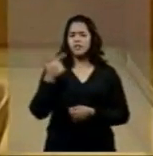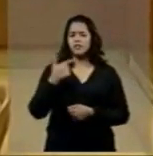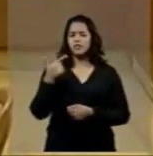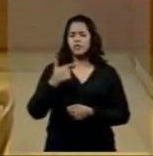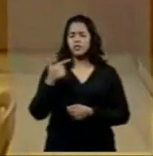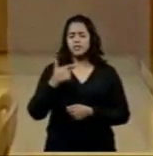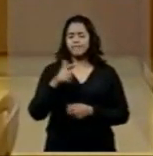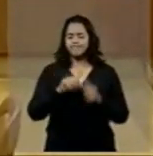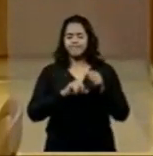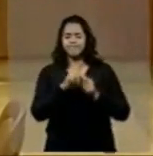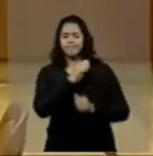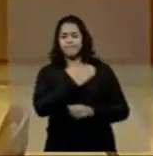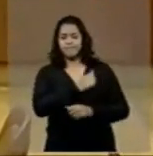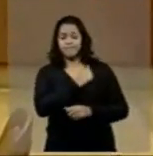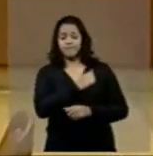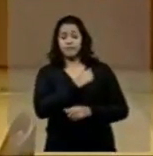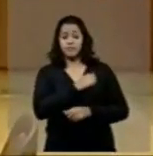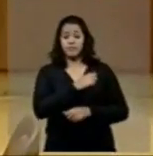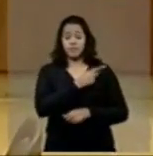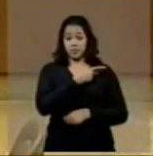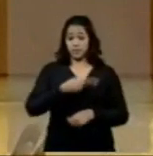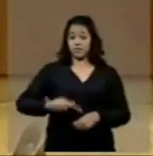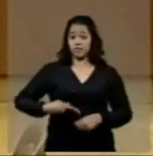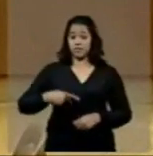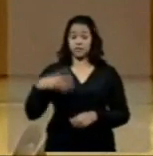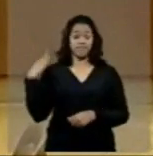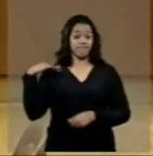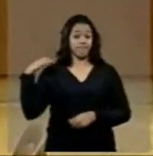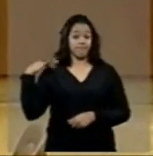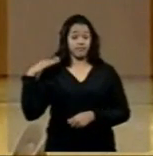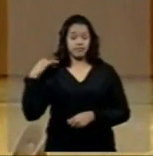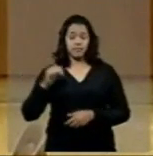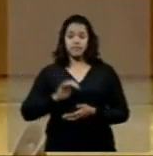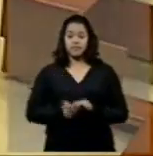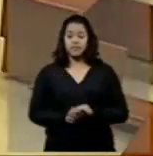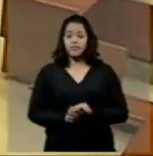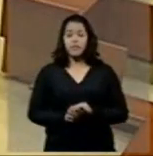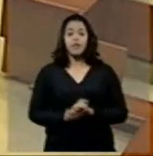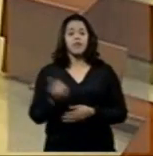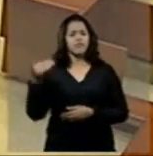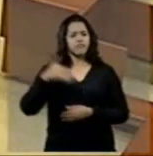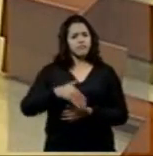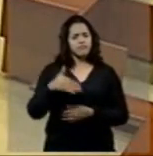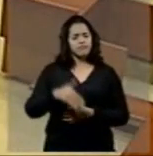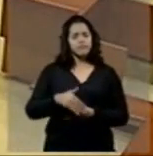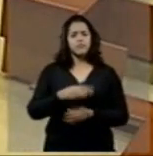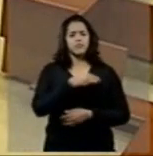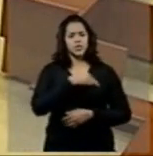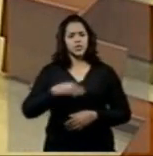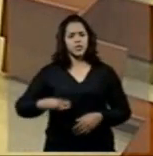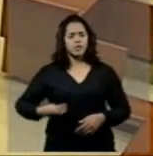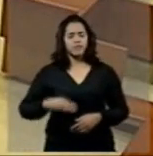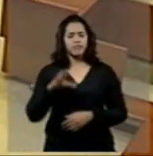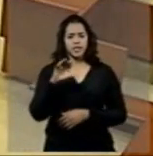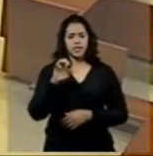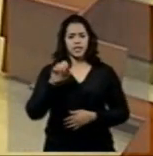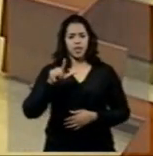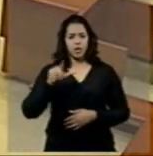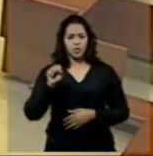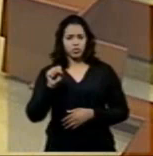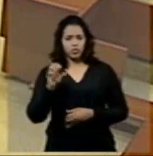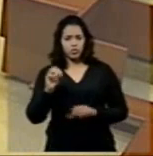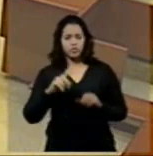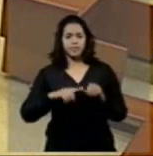de 2018. Presidente da senhora ministra Carmen Lúcia. Presentes à sessão, os senhores ministros Celso de Mello,